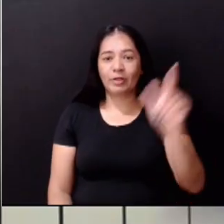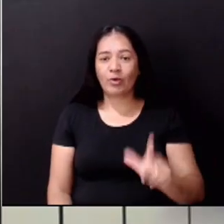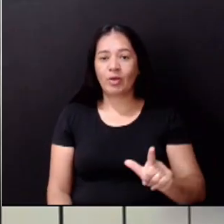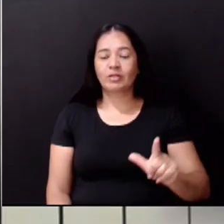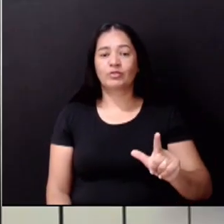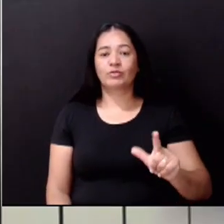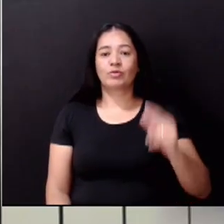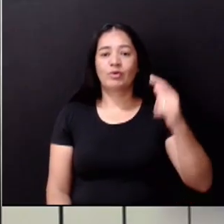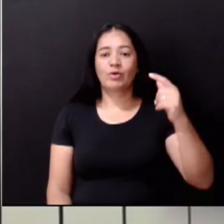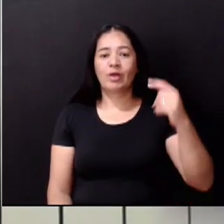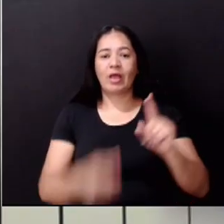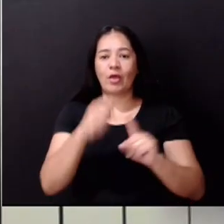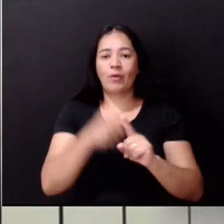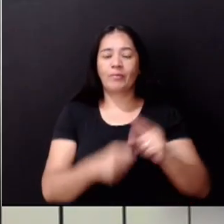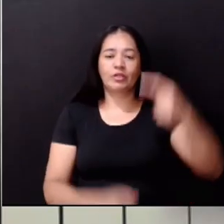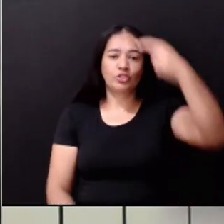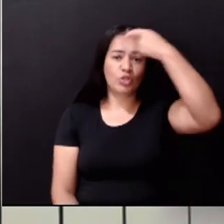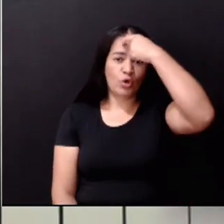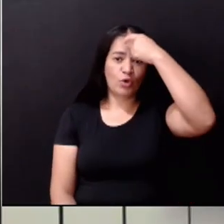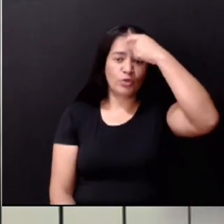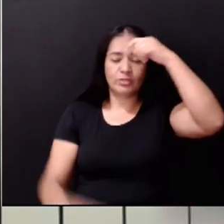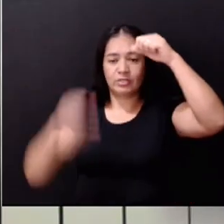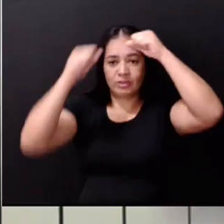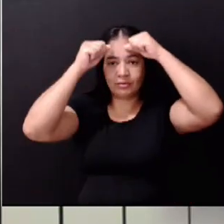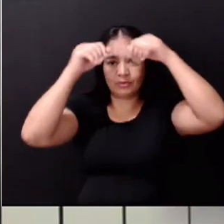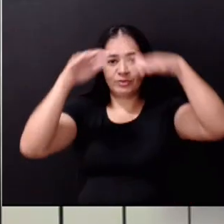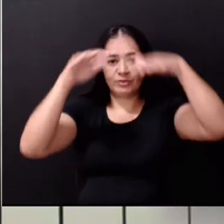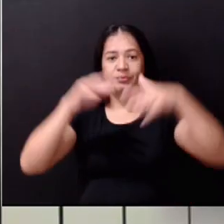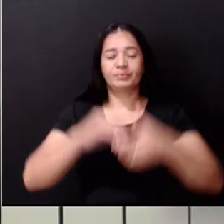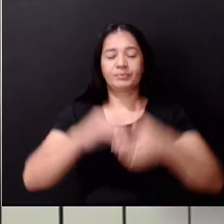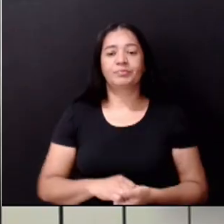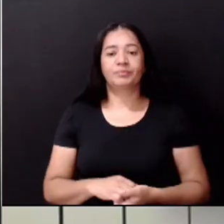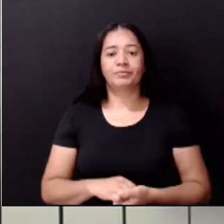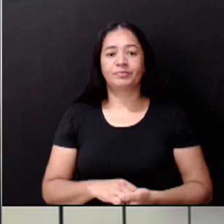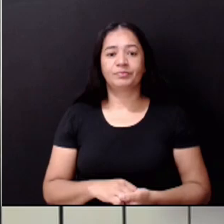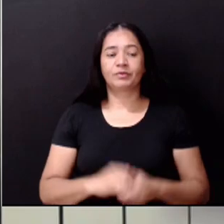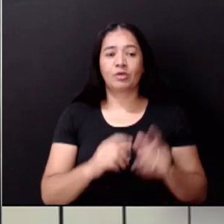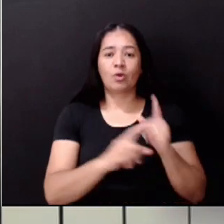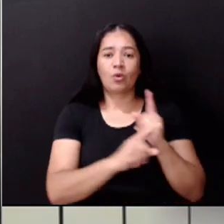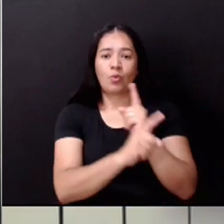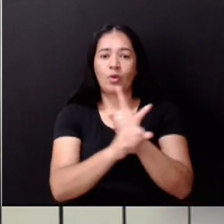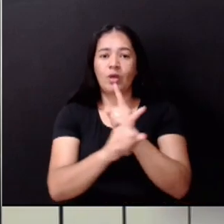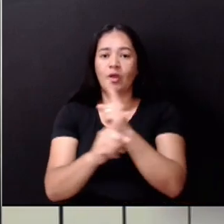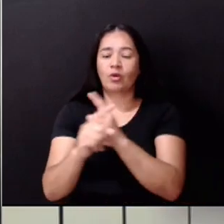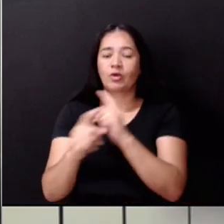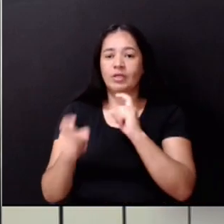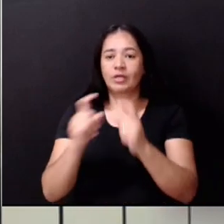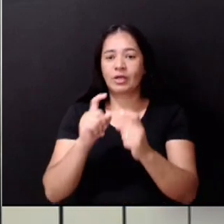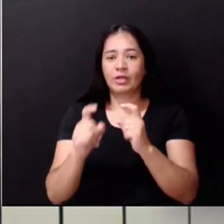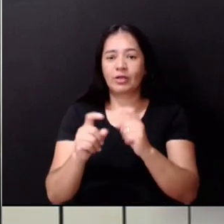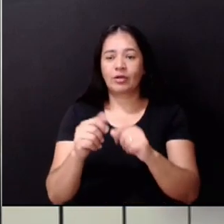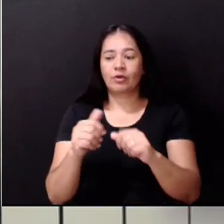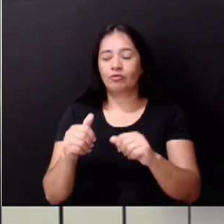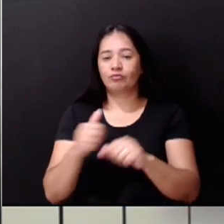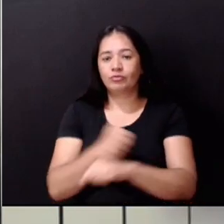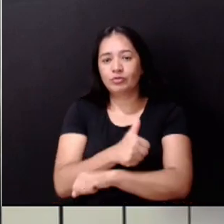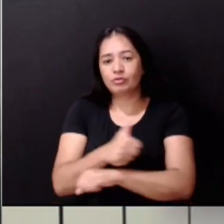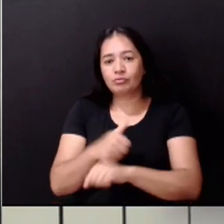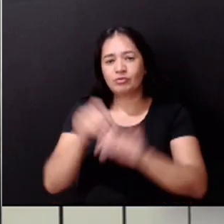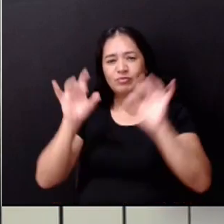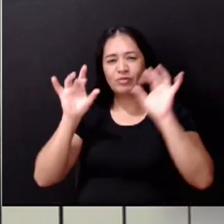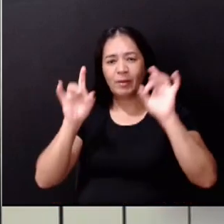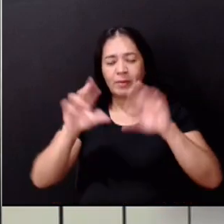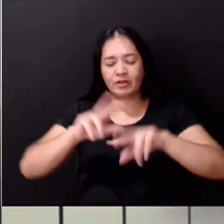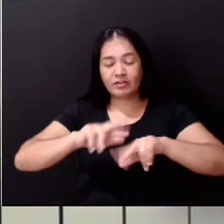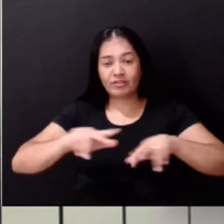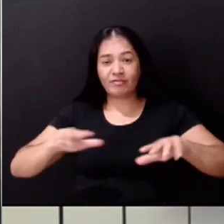TEA, o transtorno do espectro autista. O encontro, que reuniu especialistas de diversas áreas, familiares,